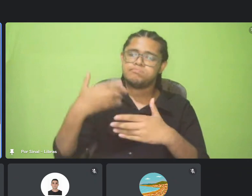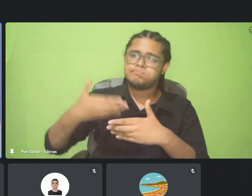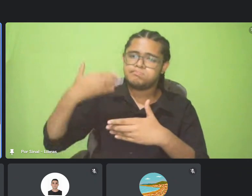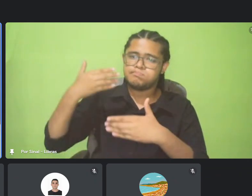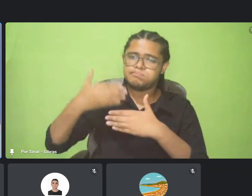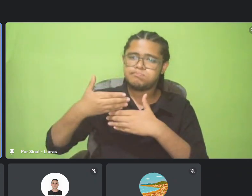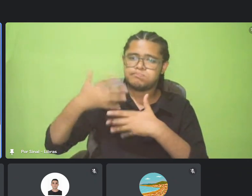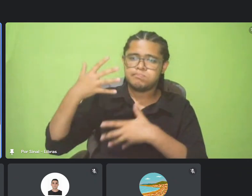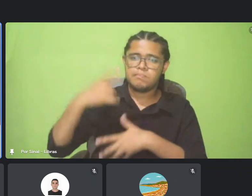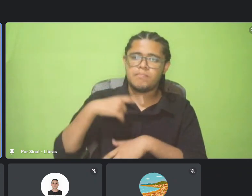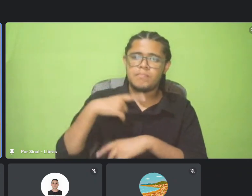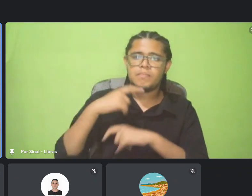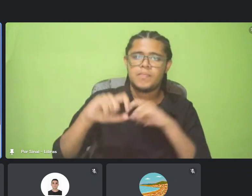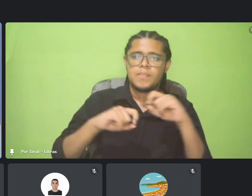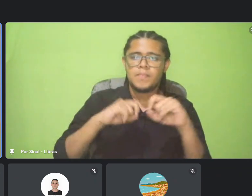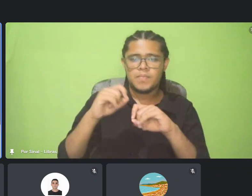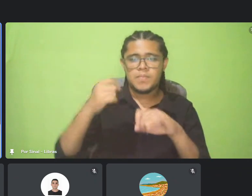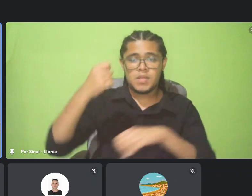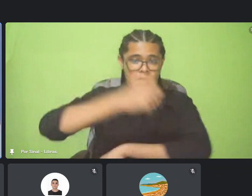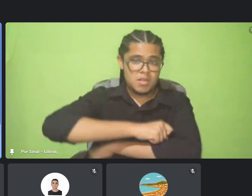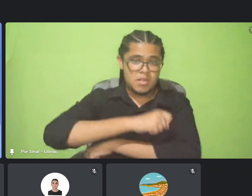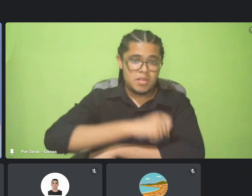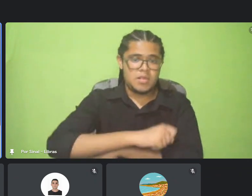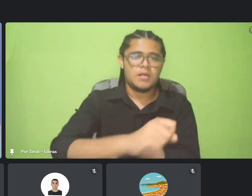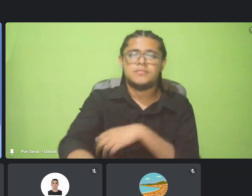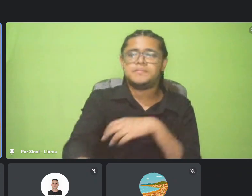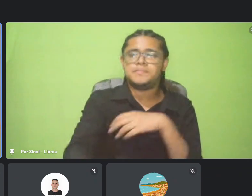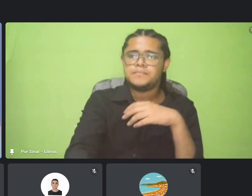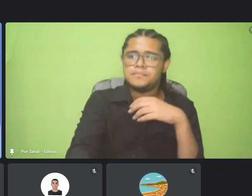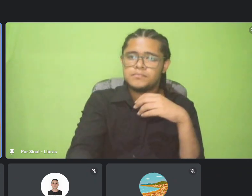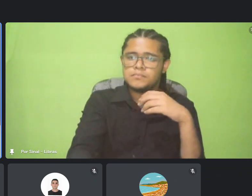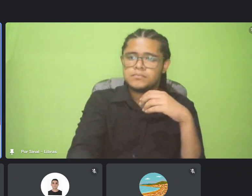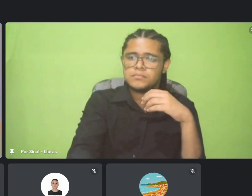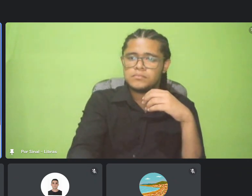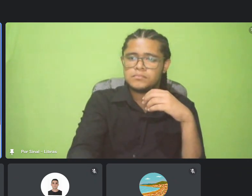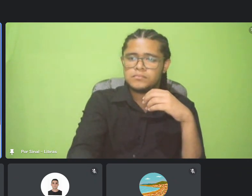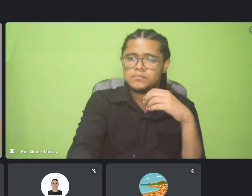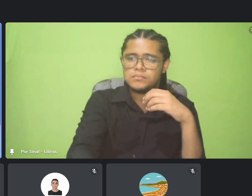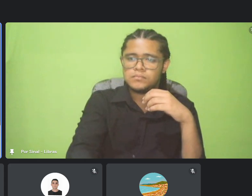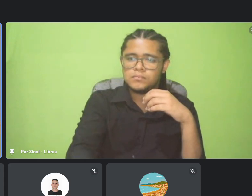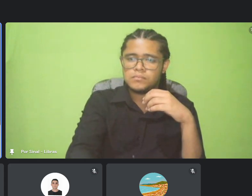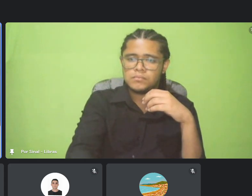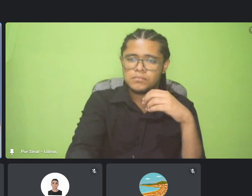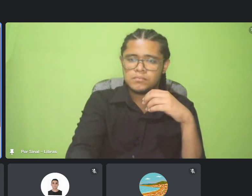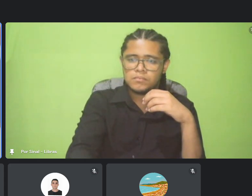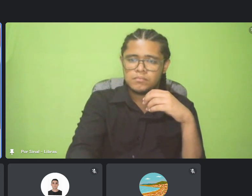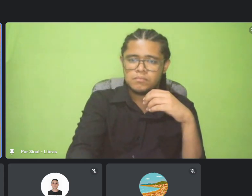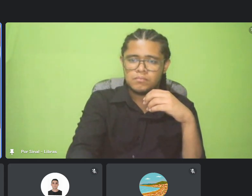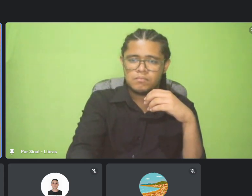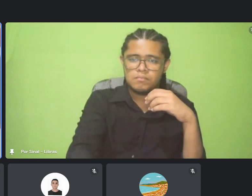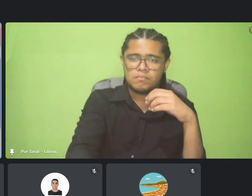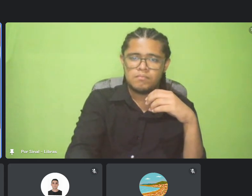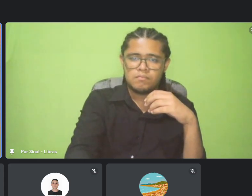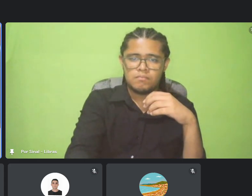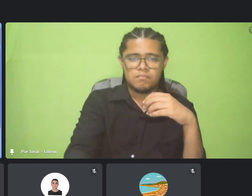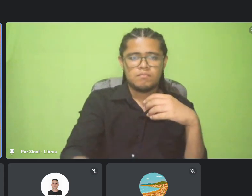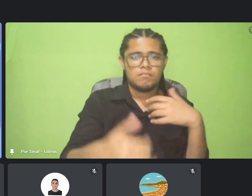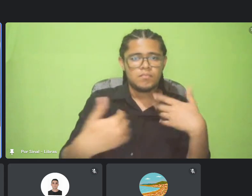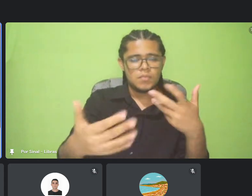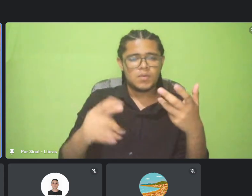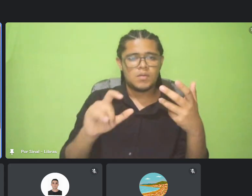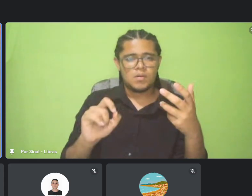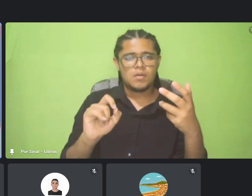Então, pessoal, dentro desse debate de direitos humanos, eu falo um pouco da experiência, de algumas experiências que eu tive nessa área,